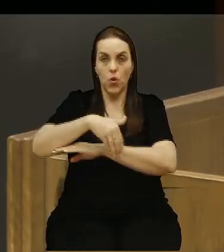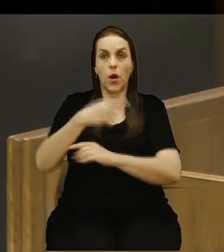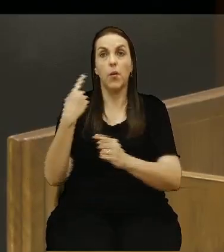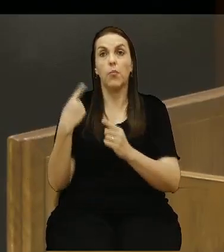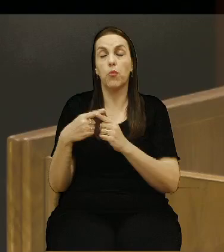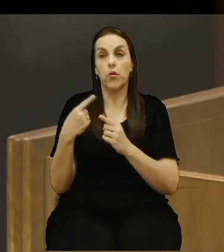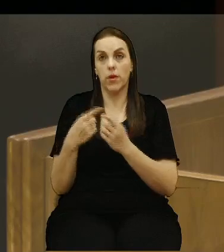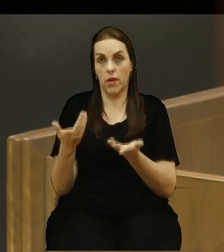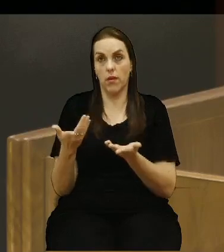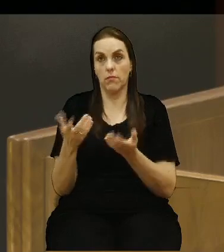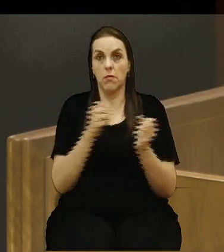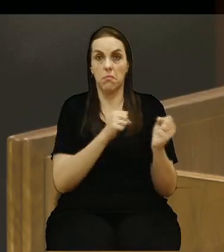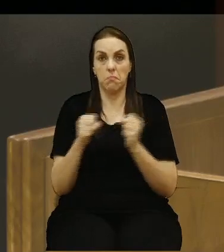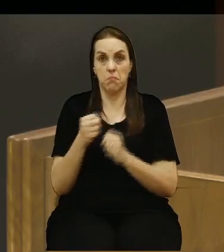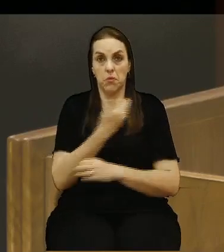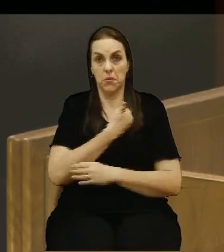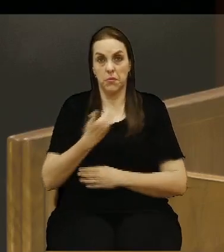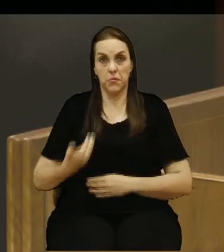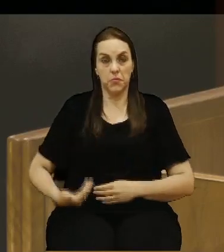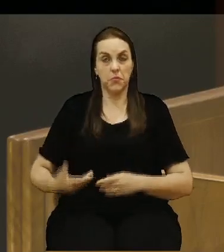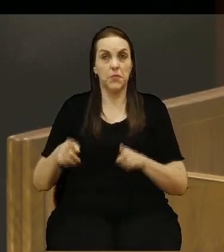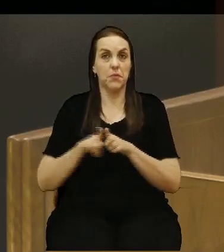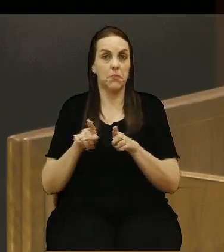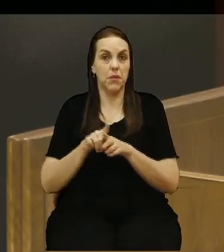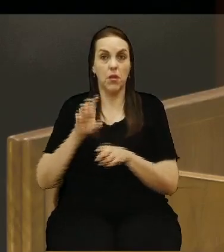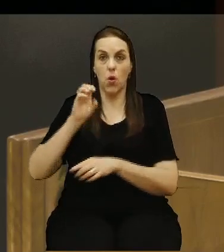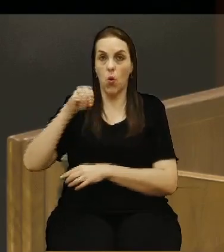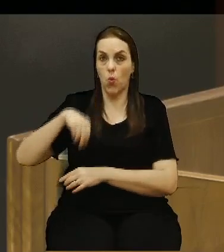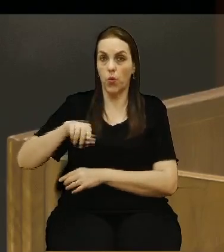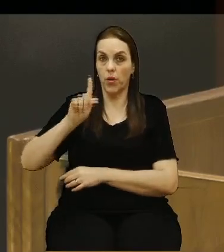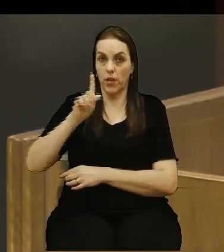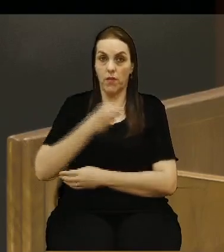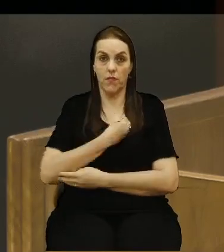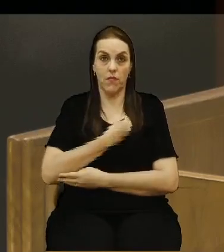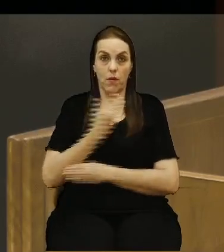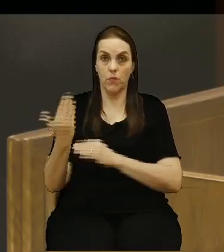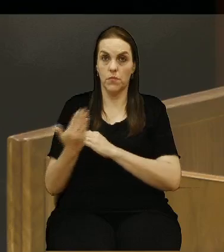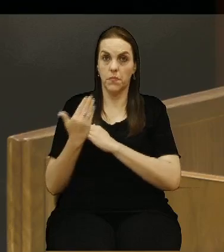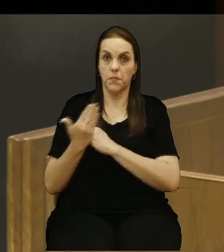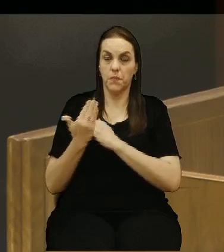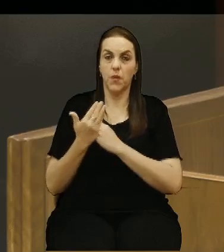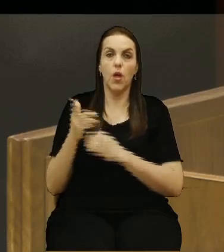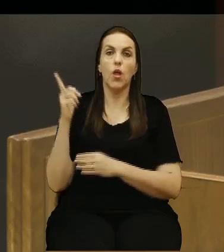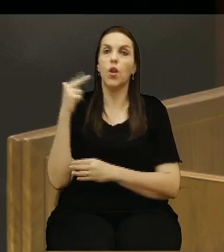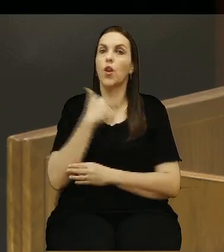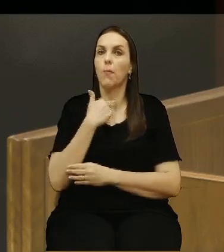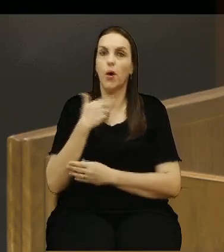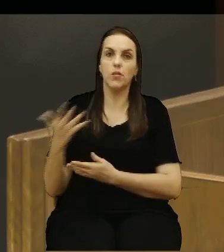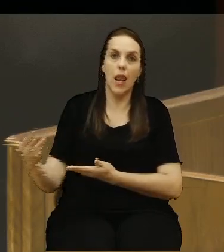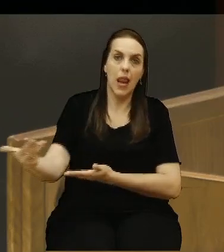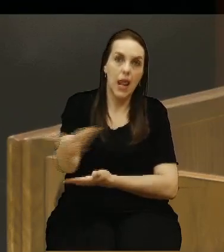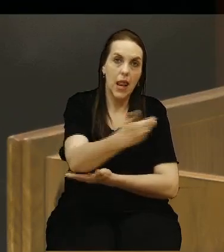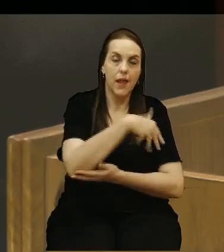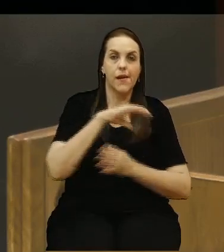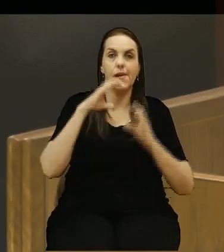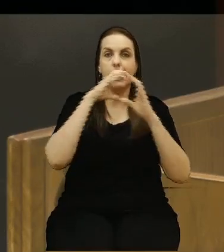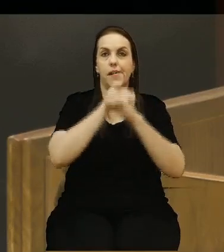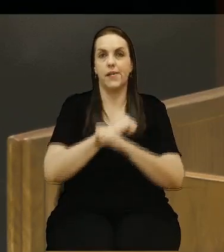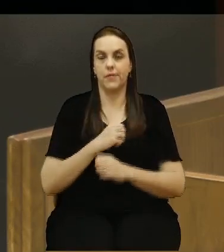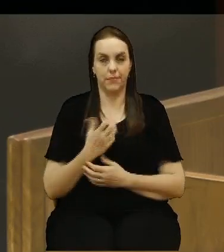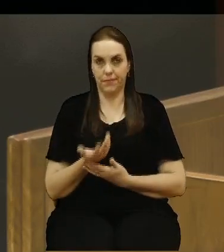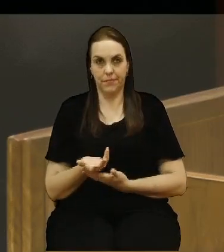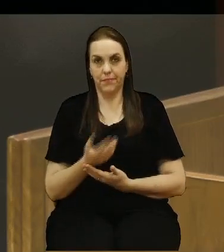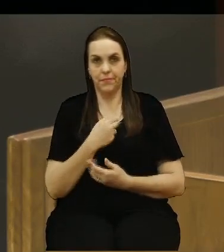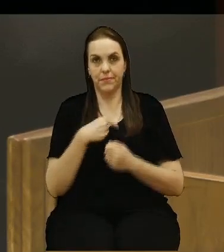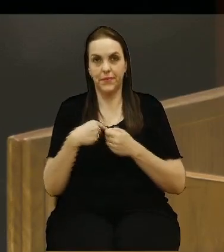bem como o poder público, nós, enquanto ONGs que vivemos de ajuda, também não podemos resgatar todos os animais da cidade, onde sabemos que existe